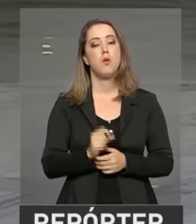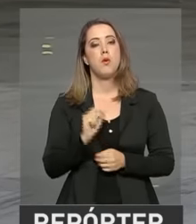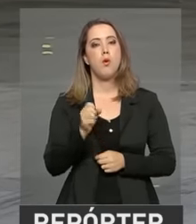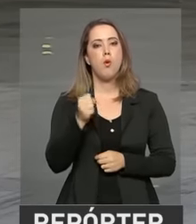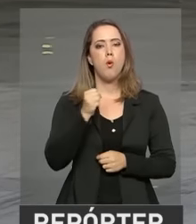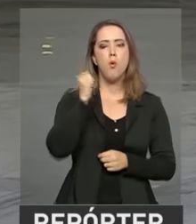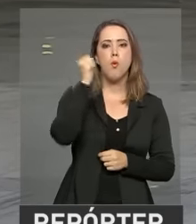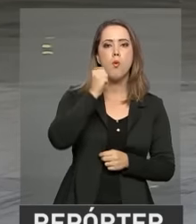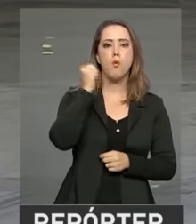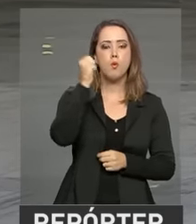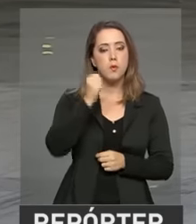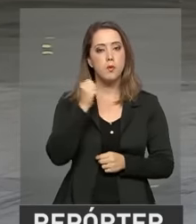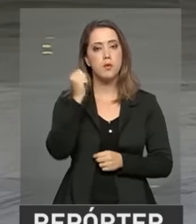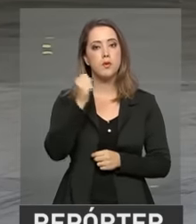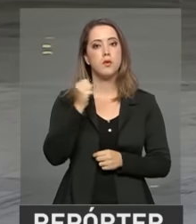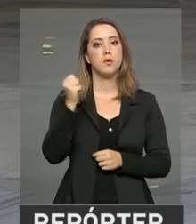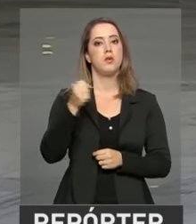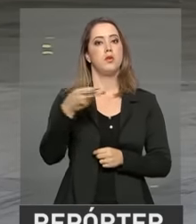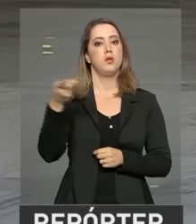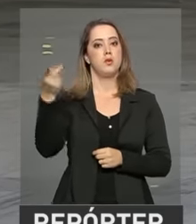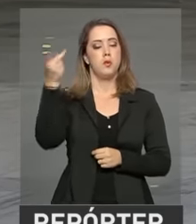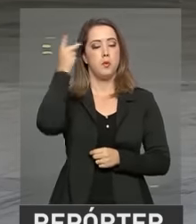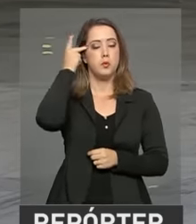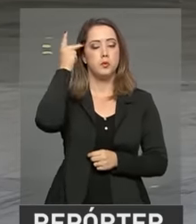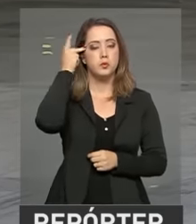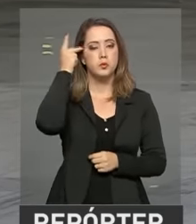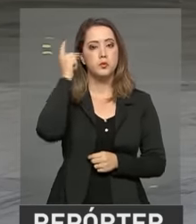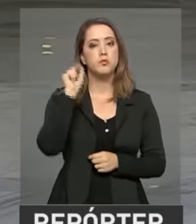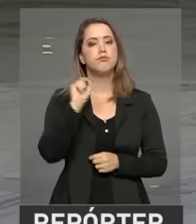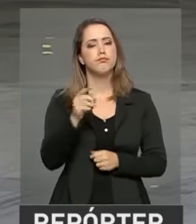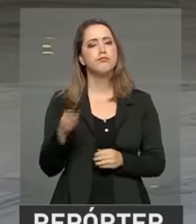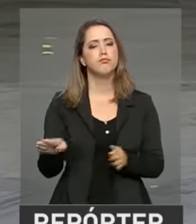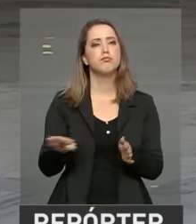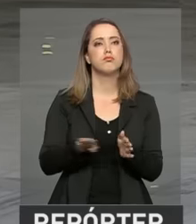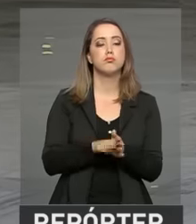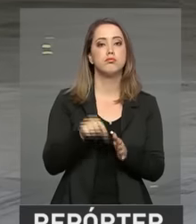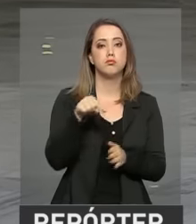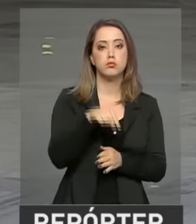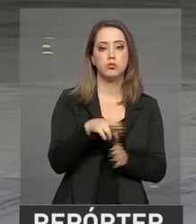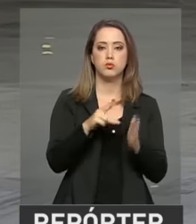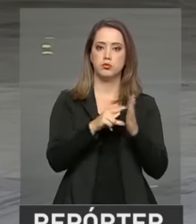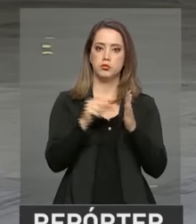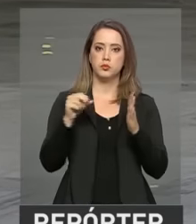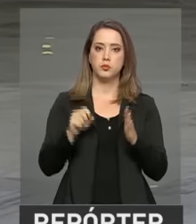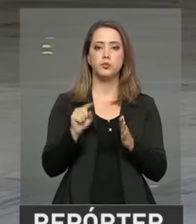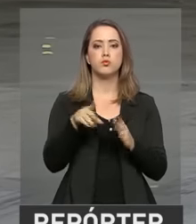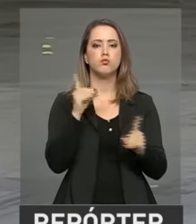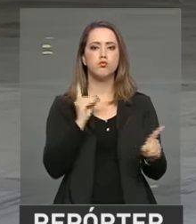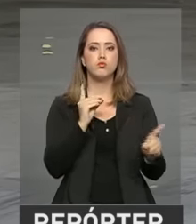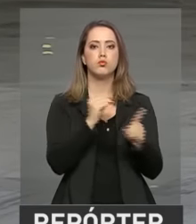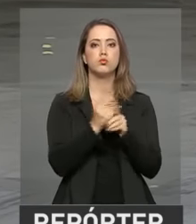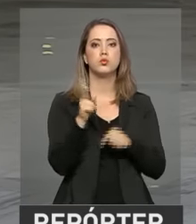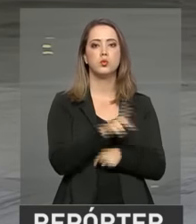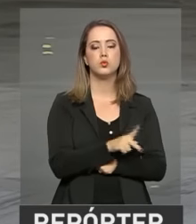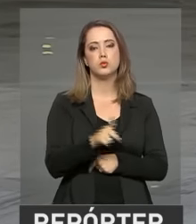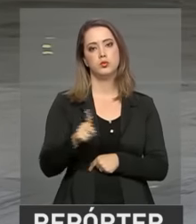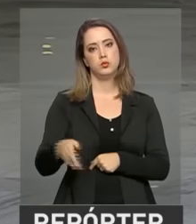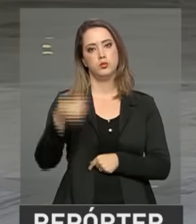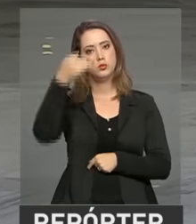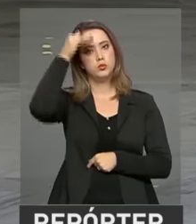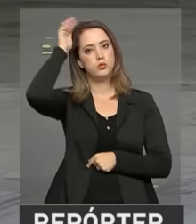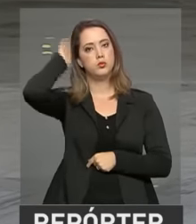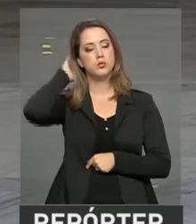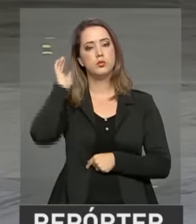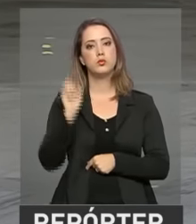aloíso Nunes Ferreira do PSDB de São Paulo esteve aqui no Palácio do Planalto teve um encontro com o presidente interino